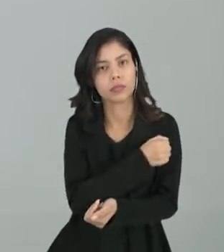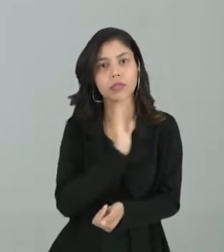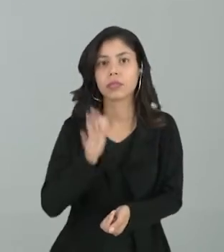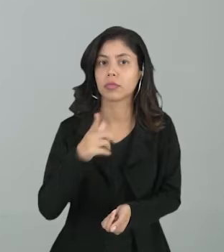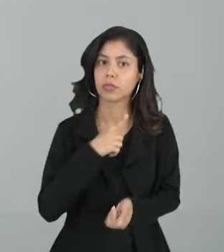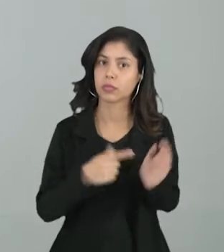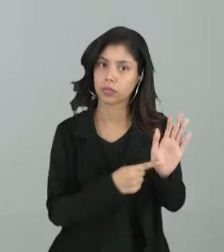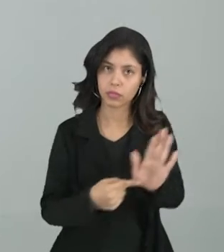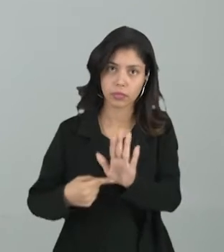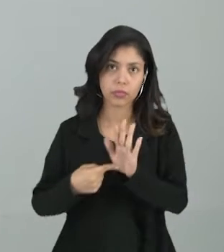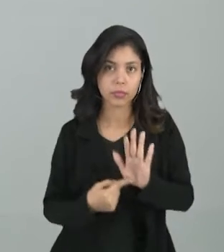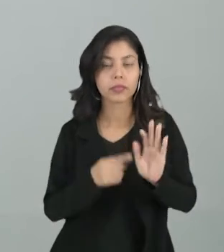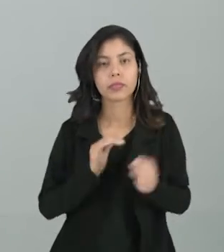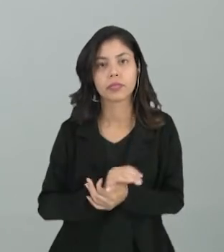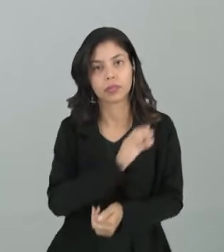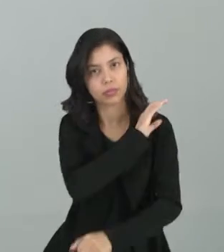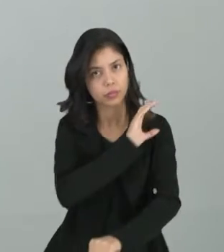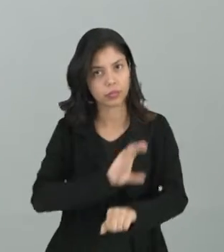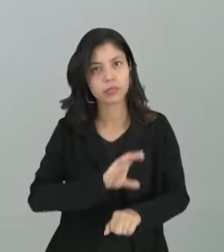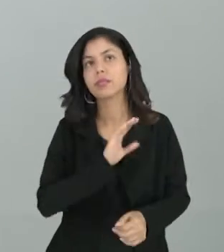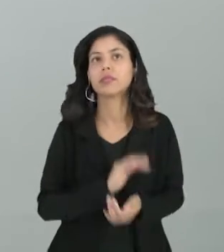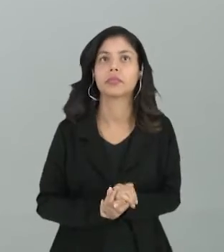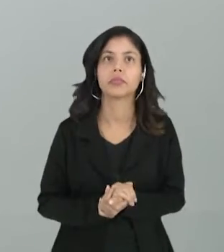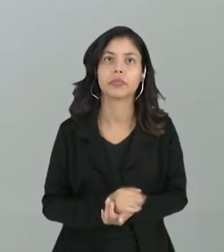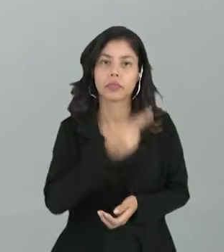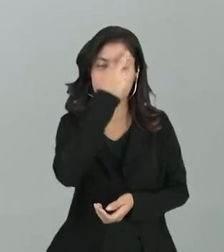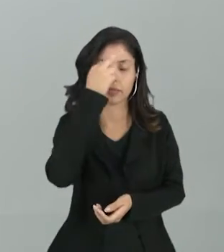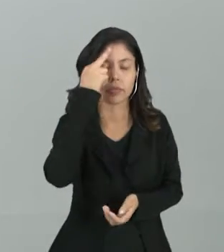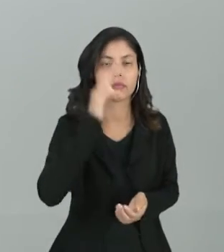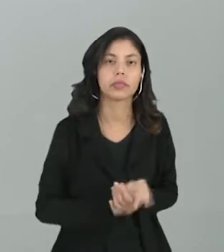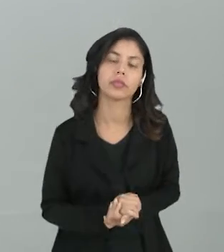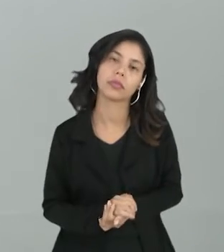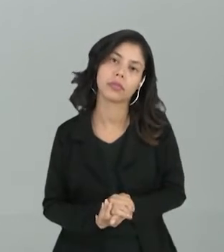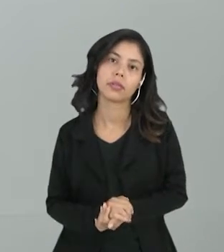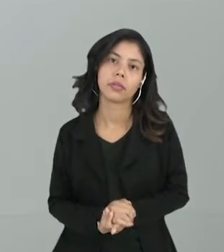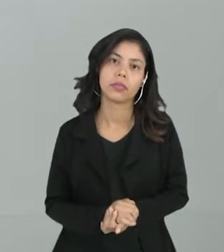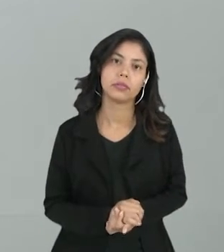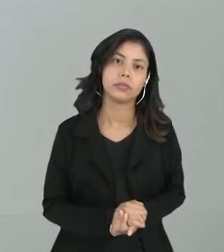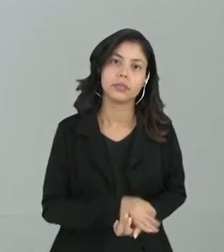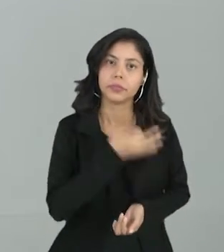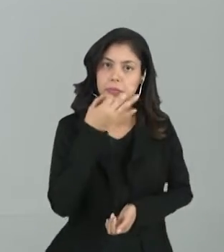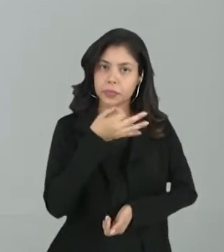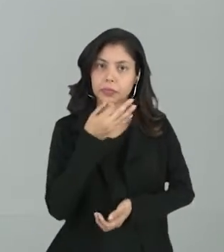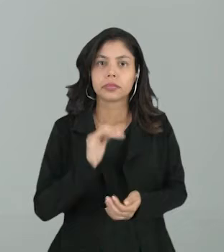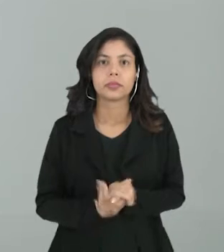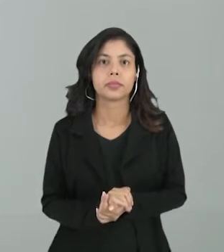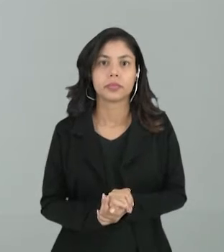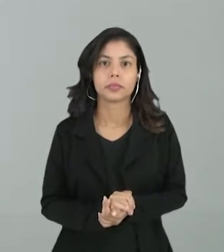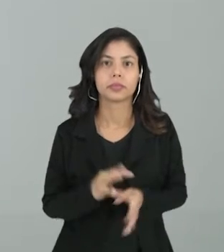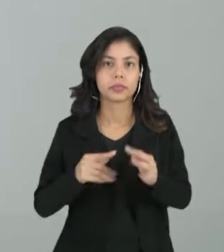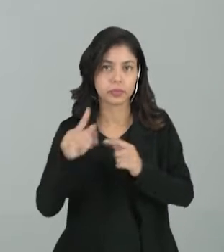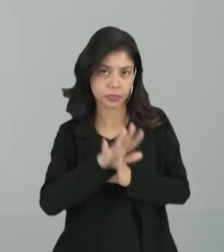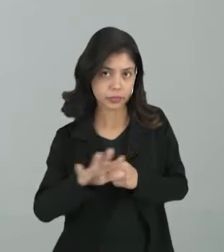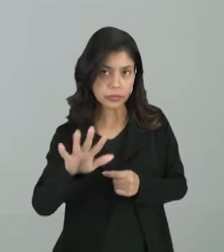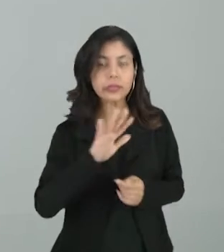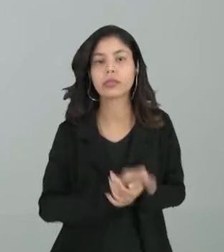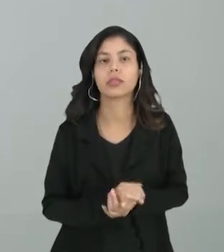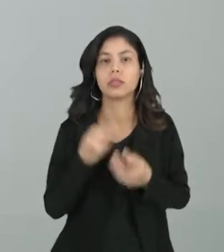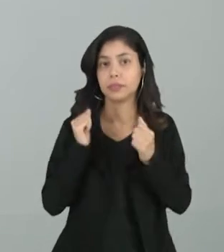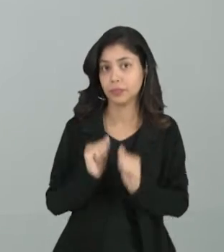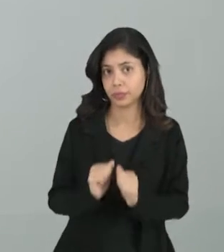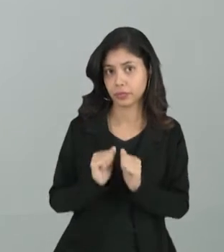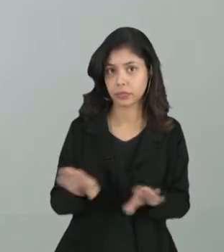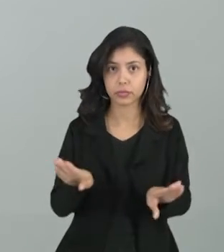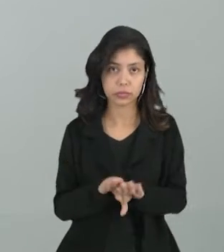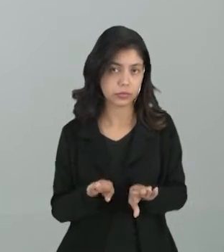assim, um bom repertório cultural e histórico, de argumentações e tudo mais, para que a gente